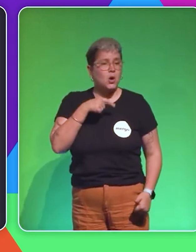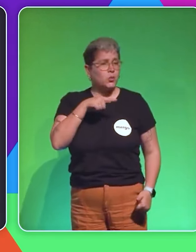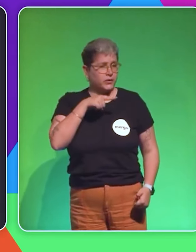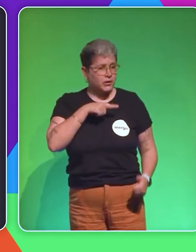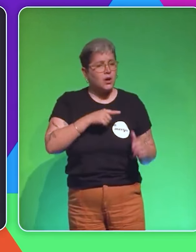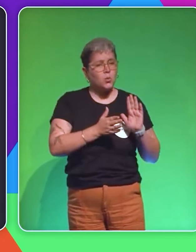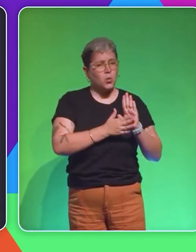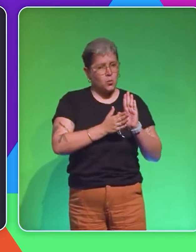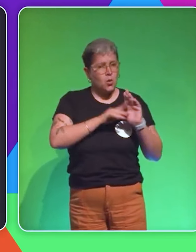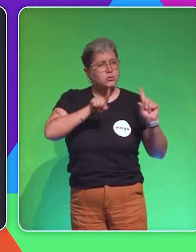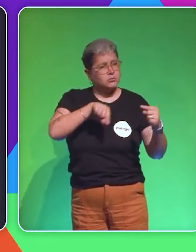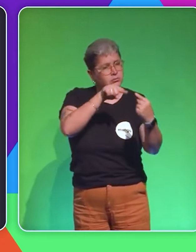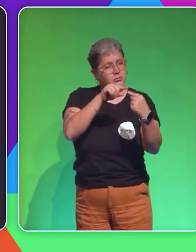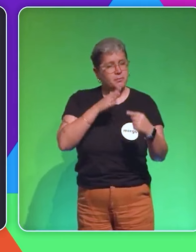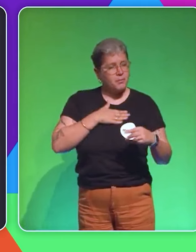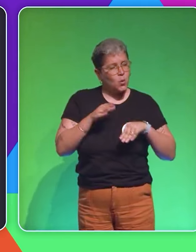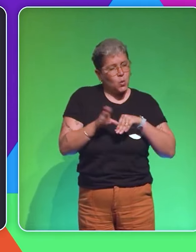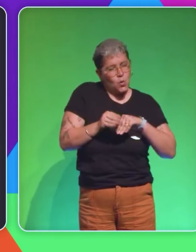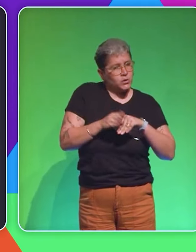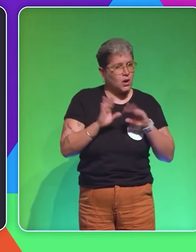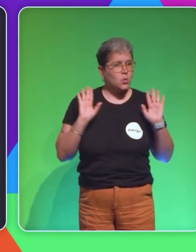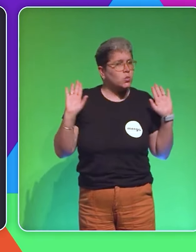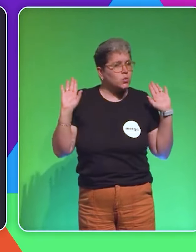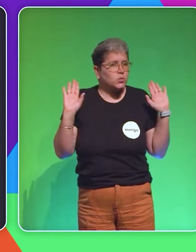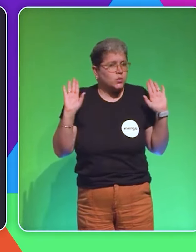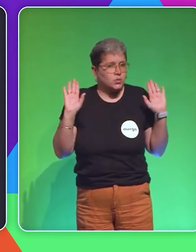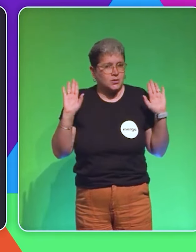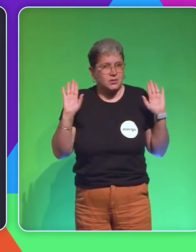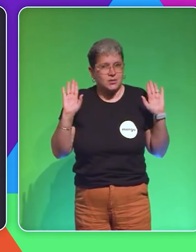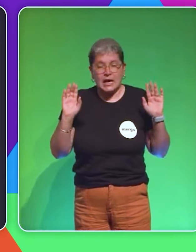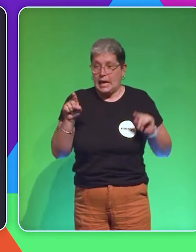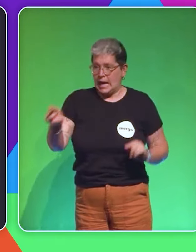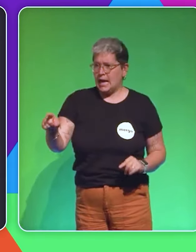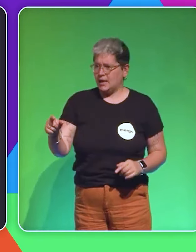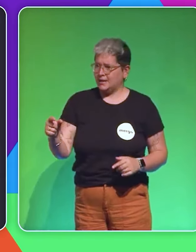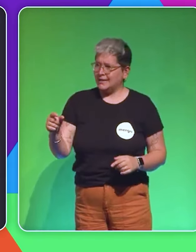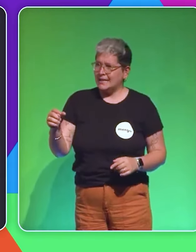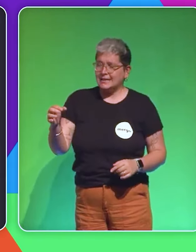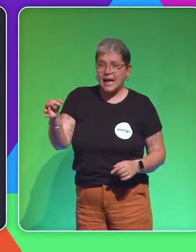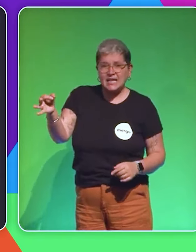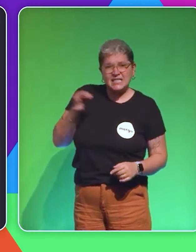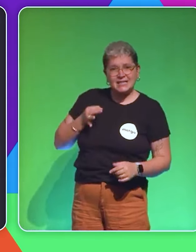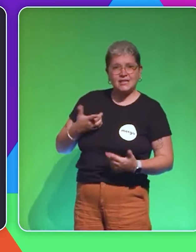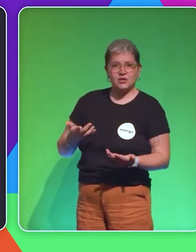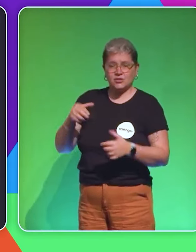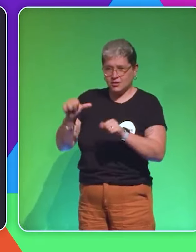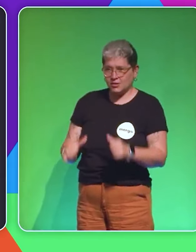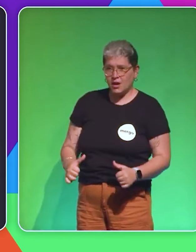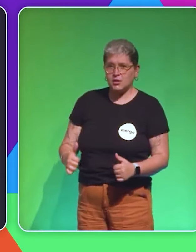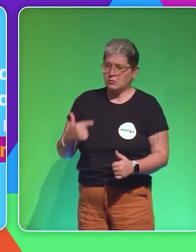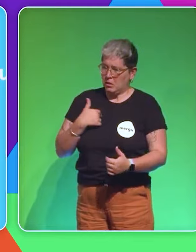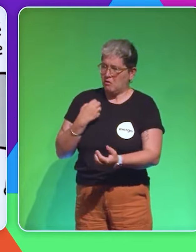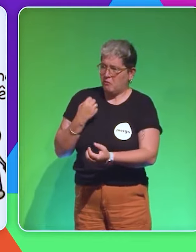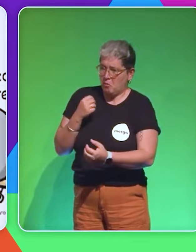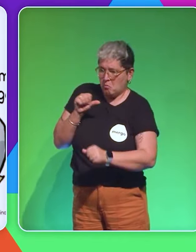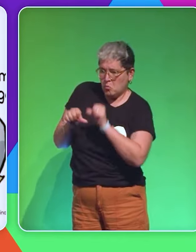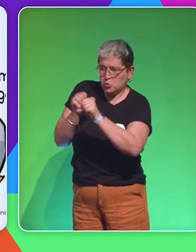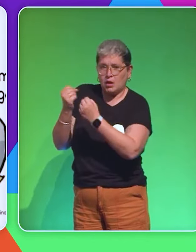Eu tenho o meu conteúdo eu vou seguir naquilo não vou dar não vou não vou bater tambor para doido dançar